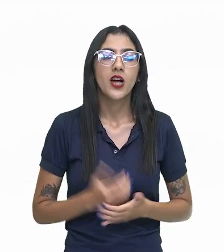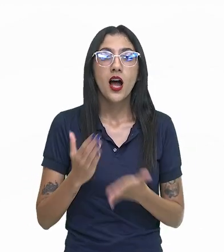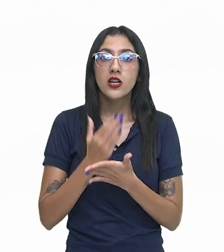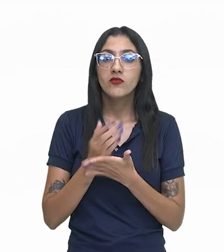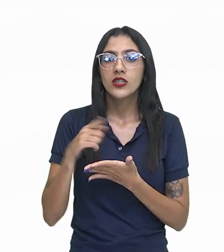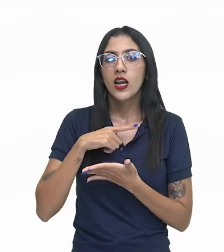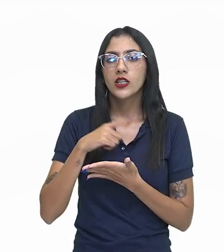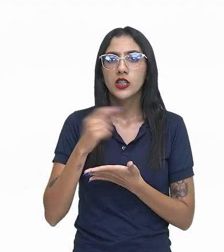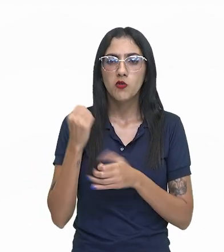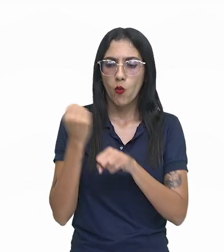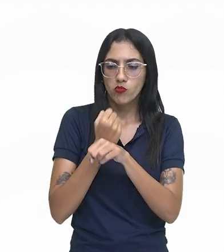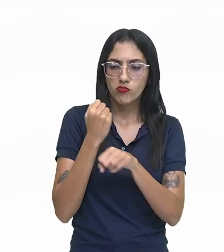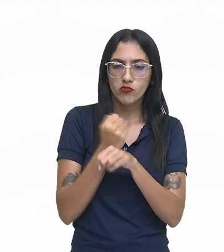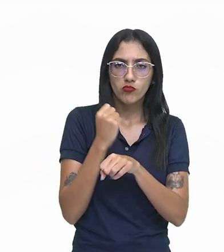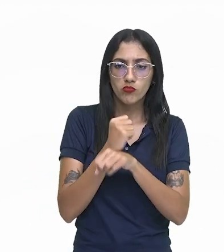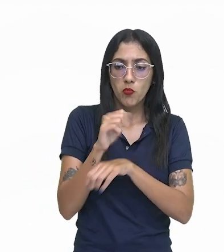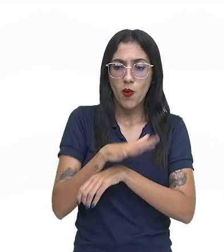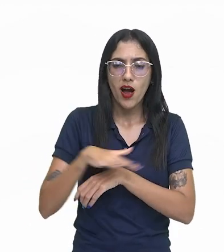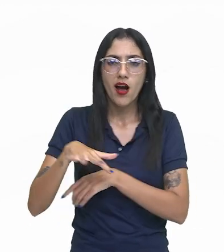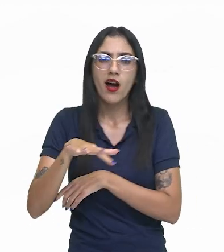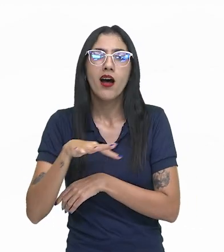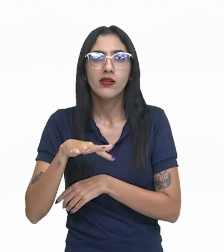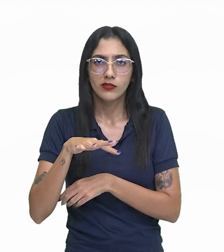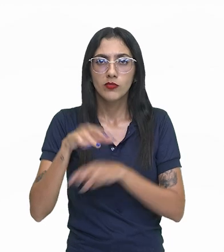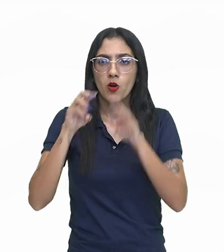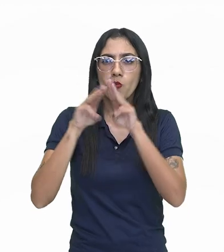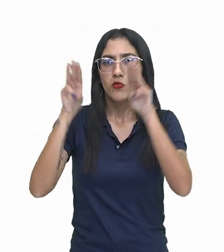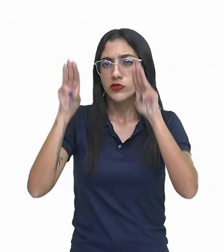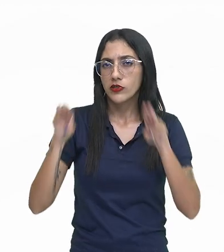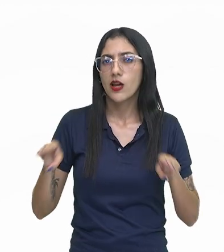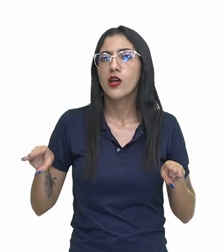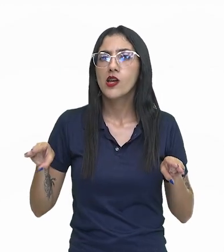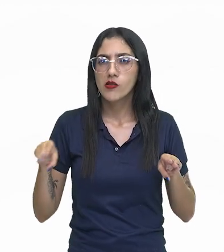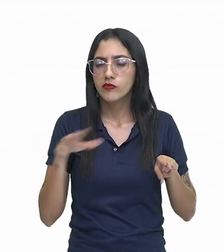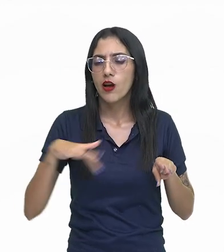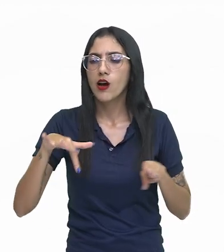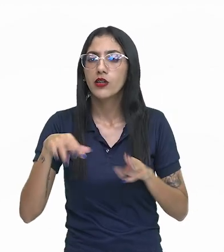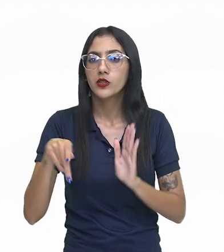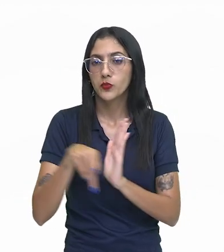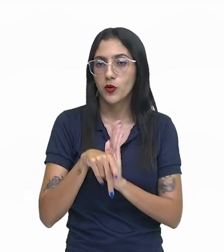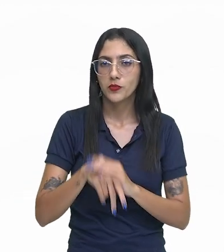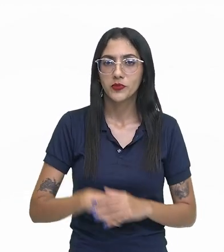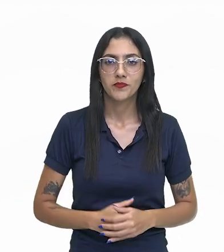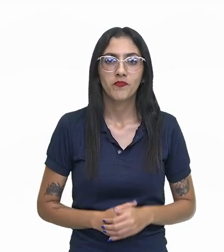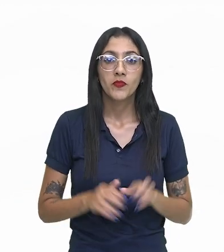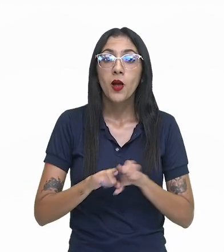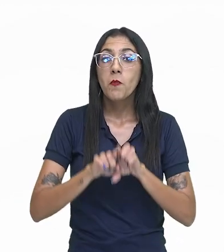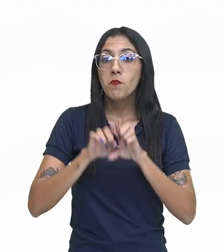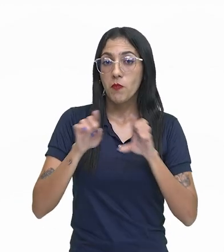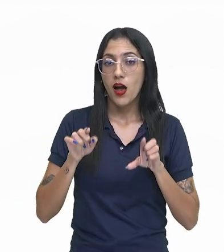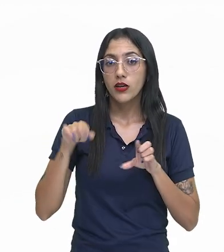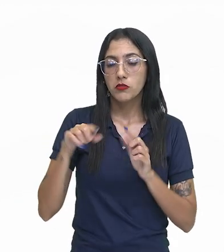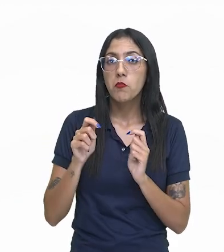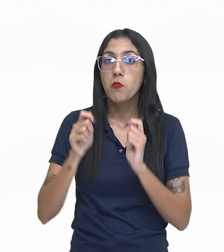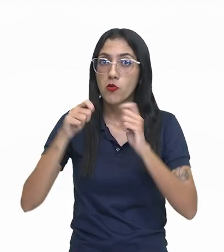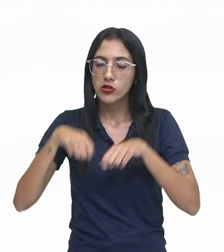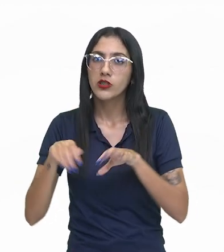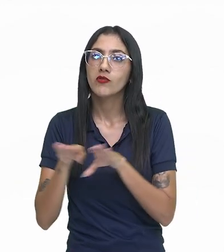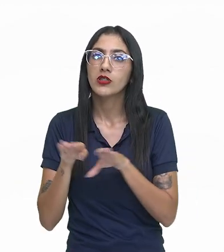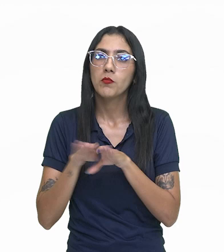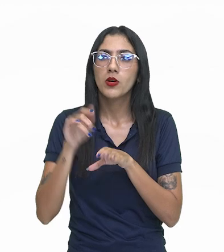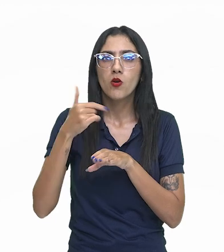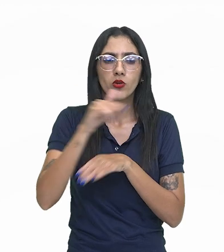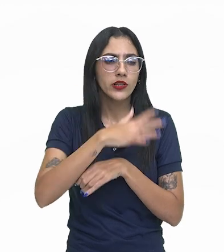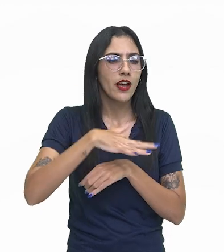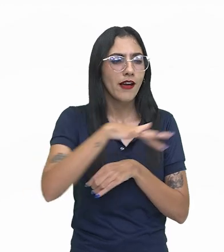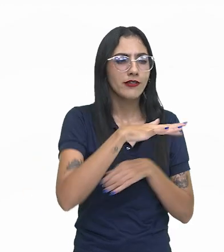montada em espaços de arte, como museus e galerias. Entretanto, pode também ser realizada ao ar